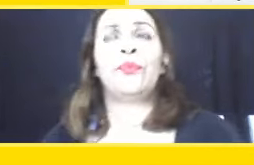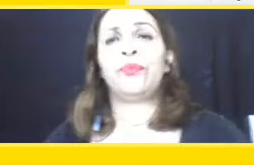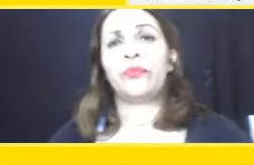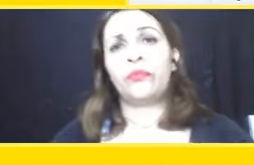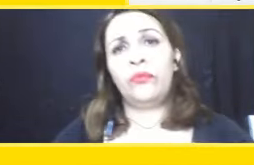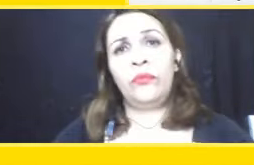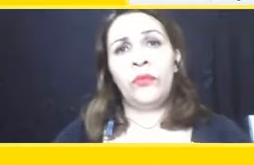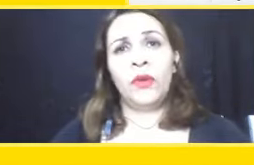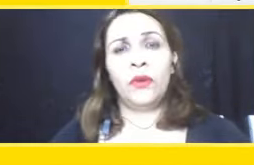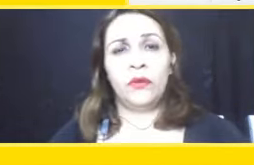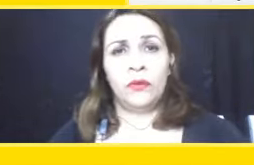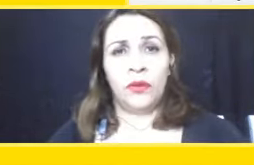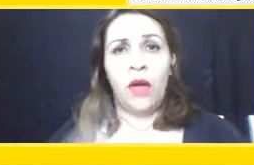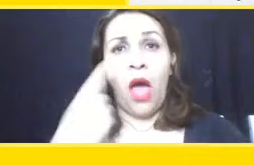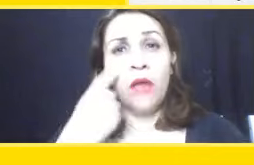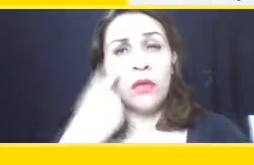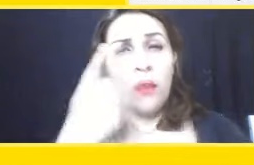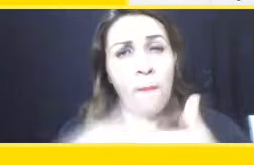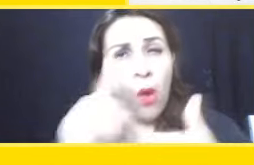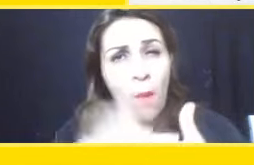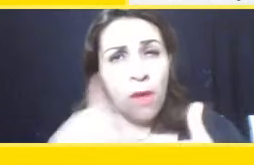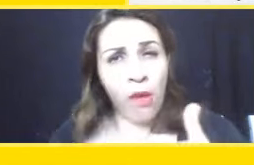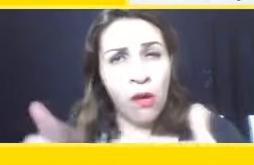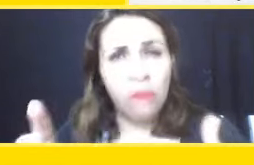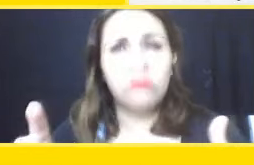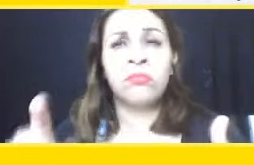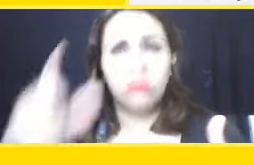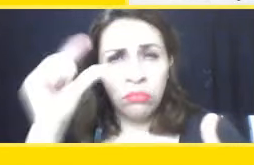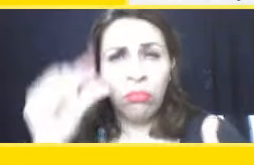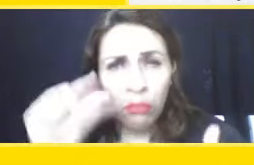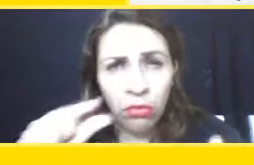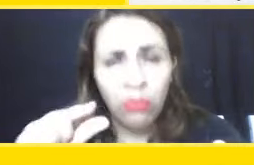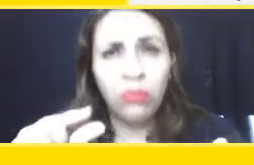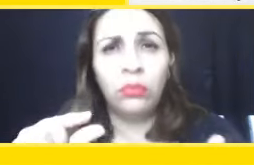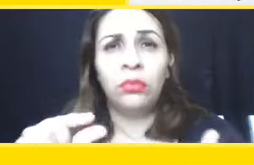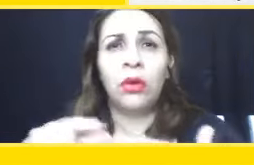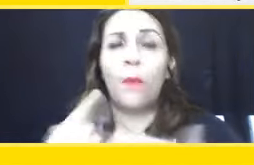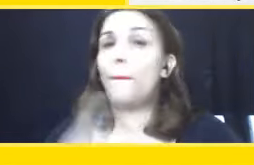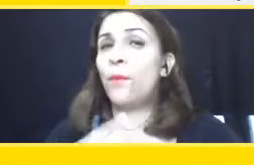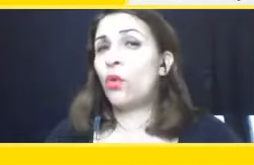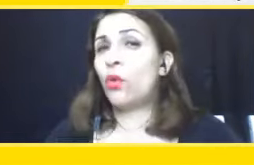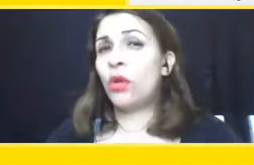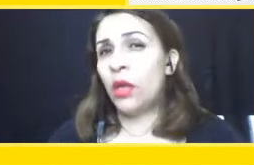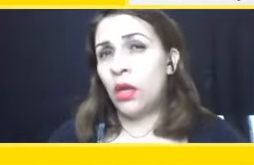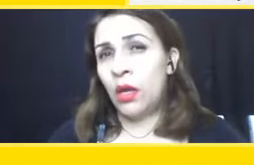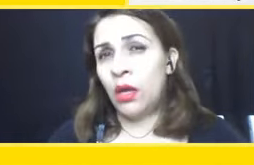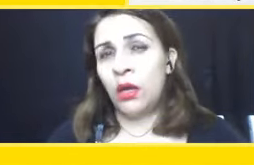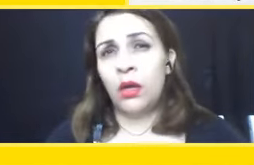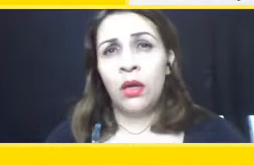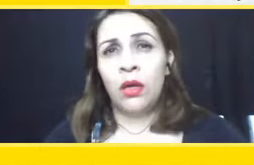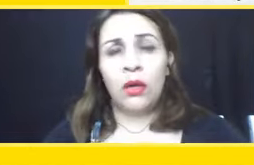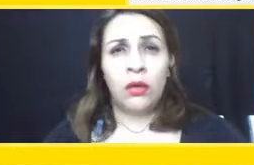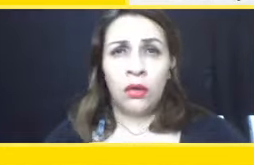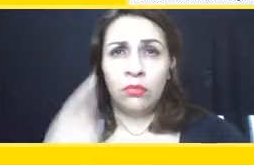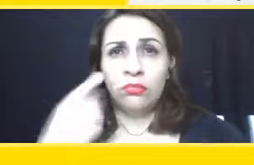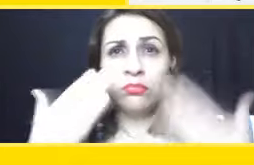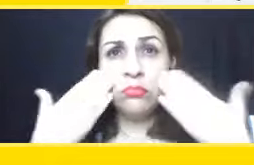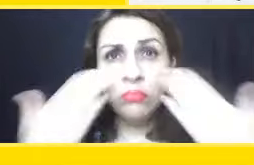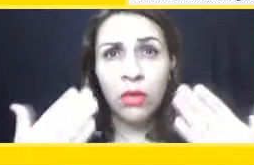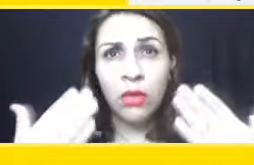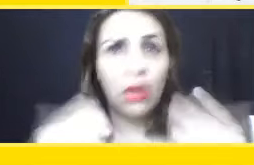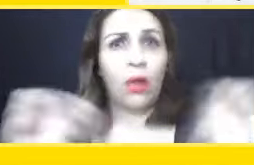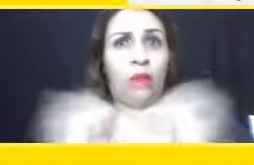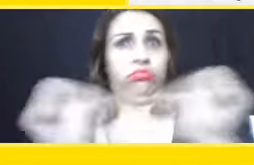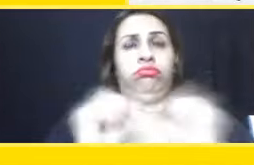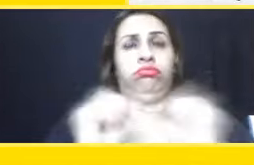desvio de atenção, enfim, déficit de atenção, aliás. Deste. Porque a epilepsia, ela não só se manifesta com a crise